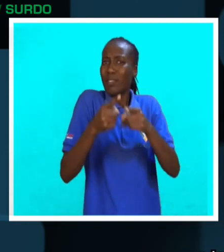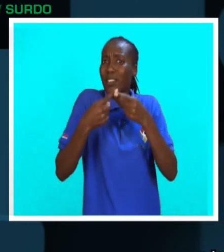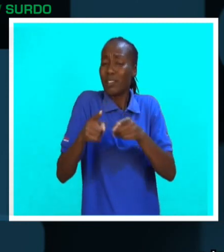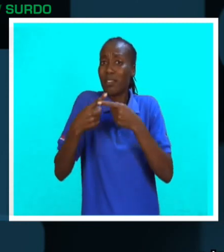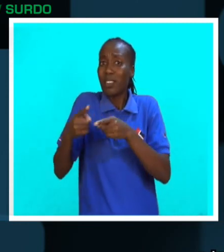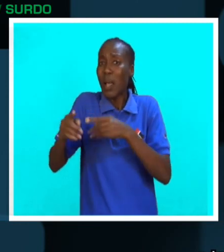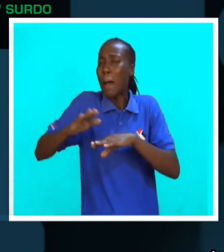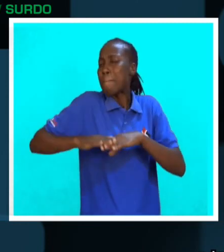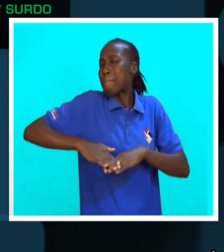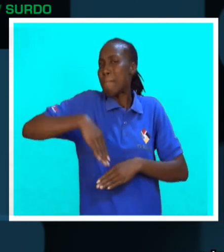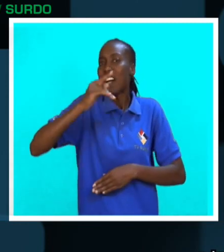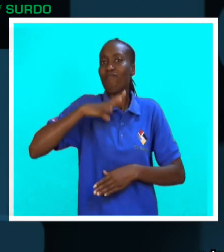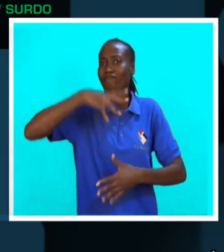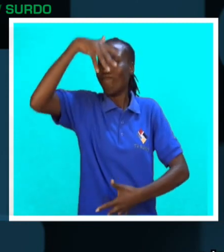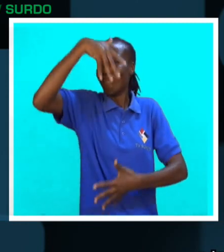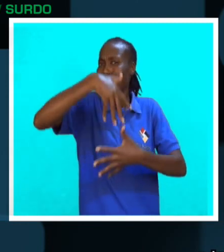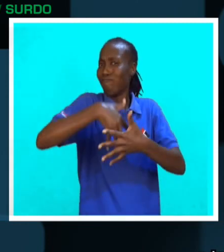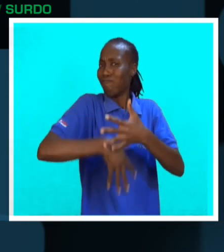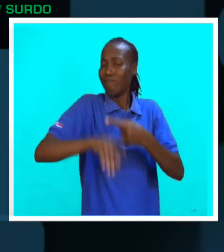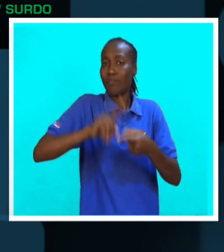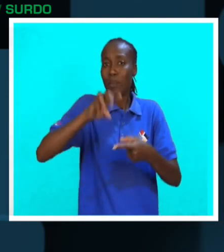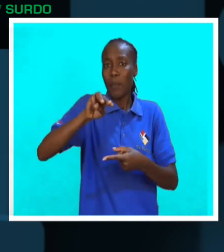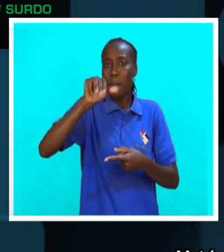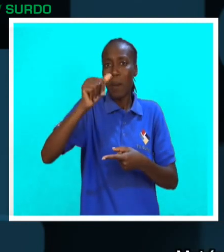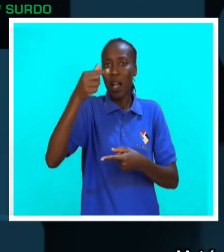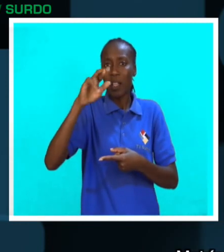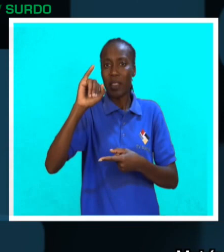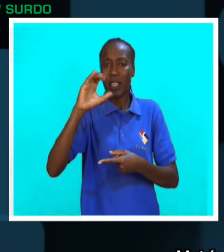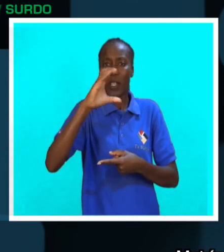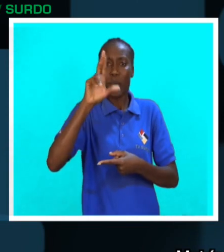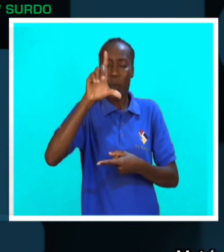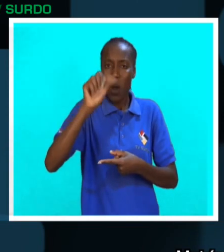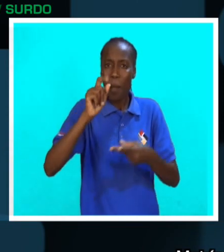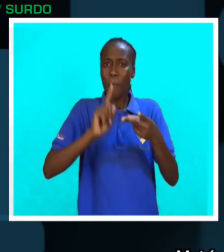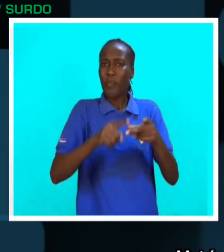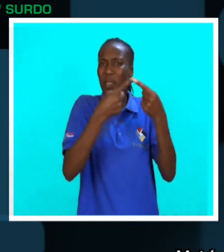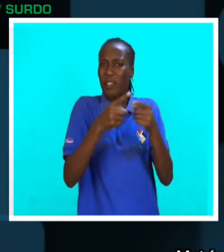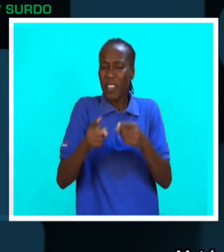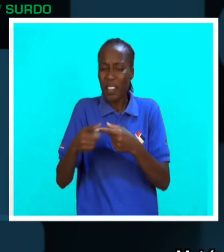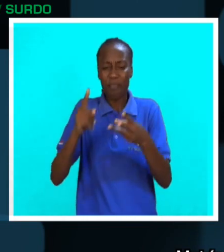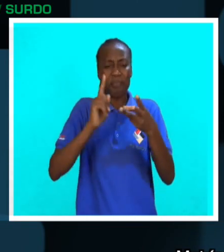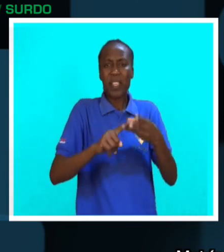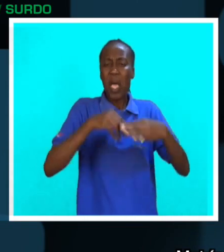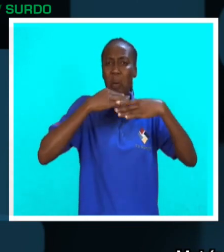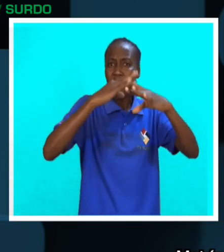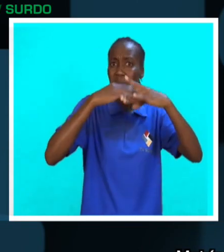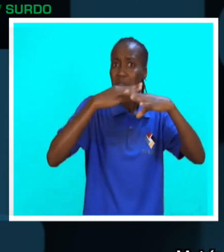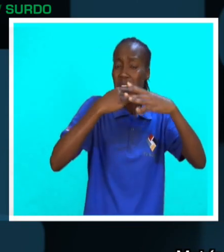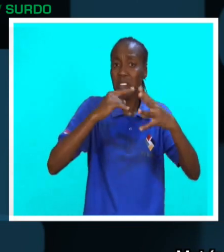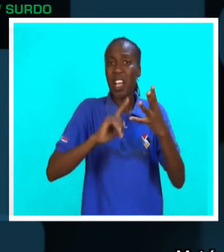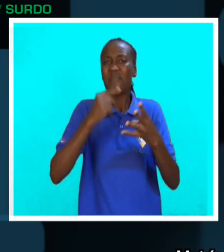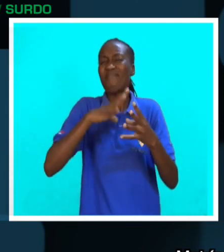bastante variável, diria até exaustivo. Matrículas, previsão meteorológica,